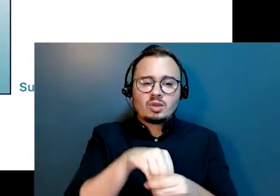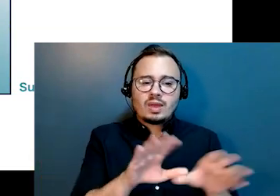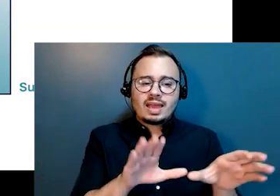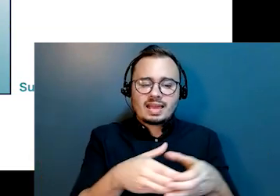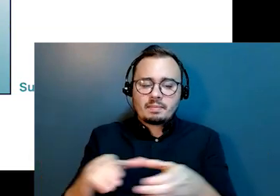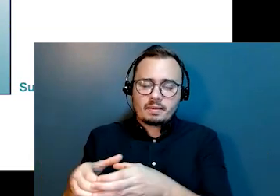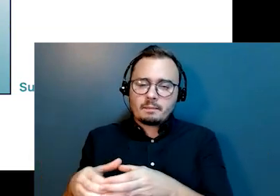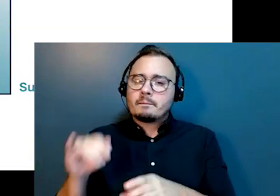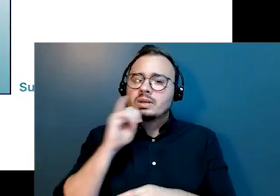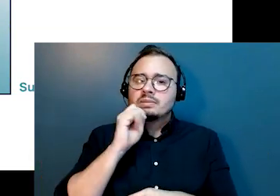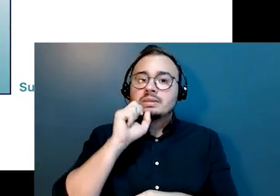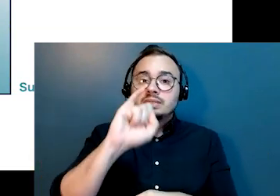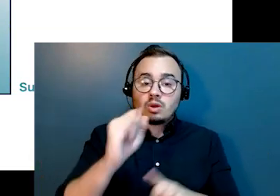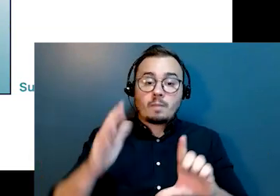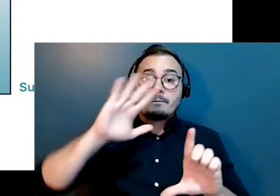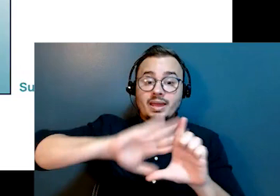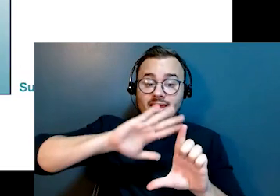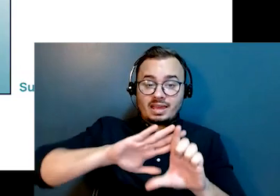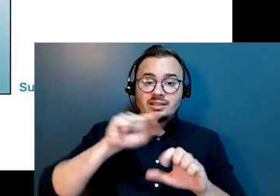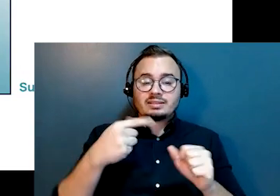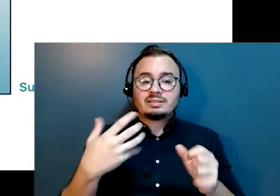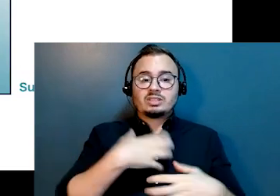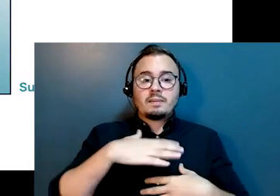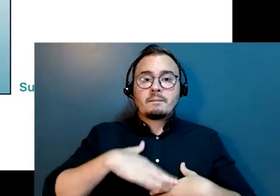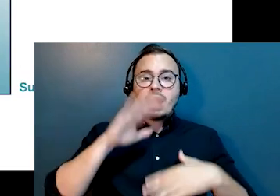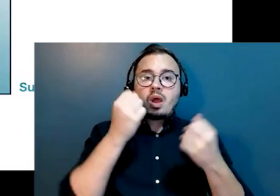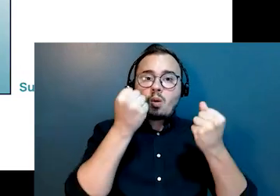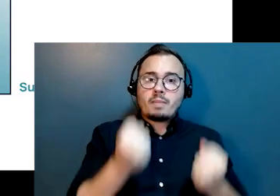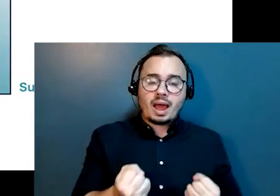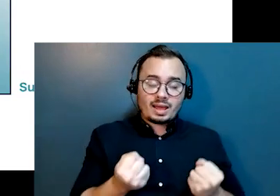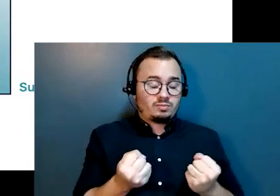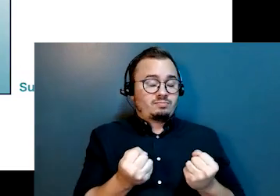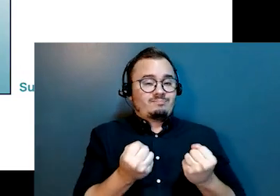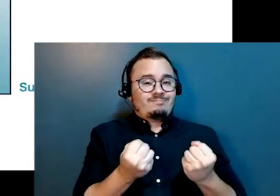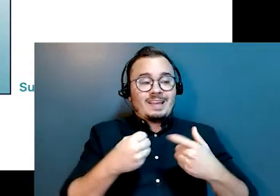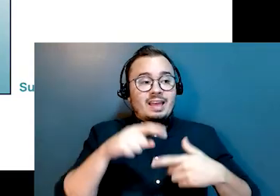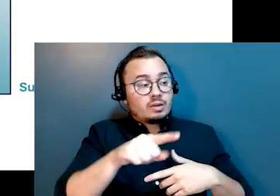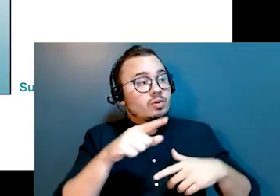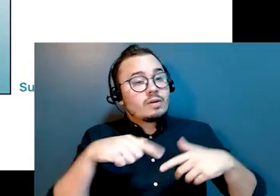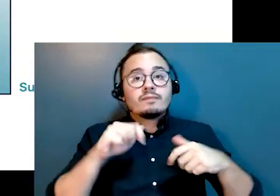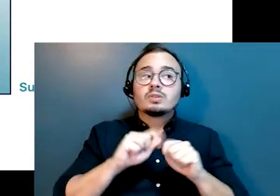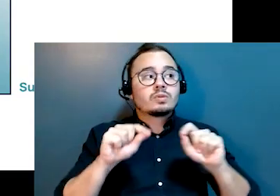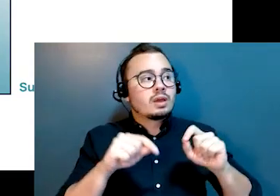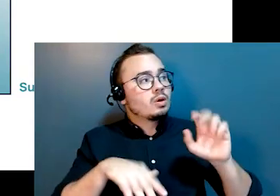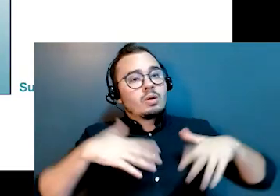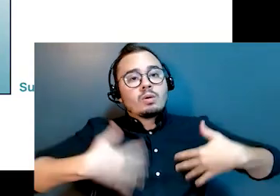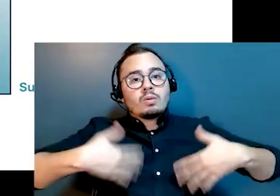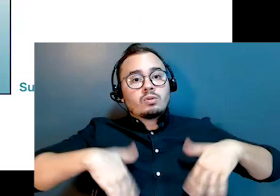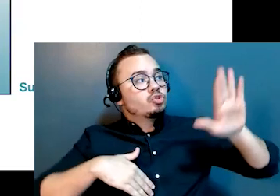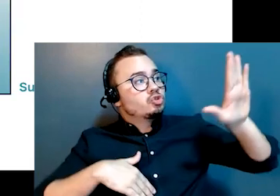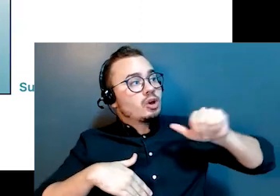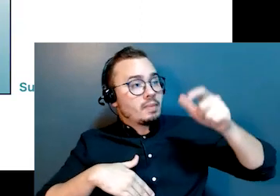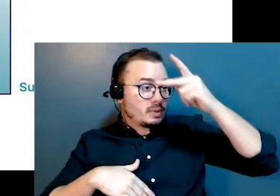ficou sobrecarregado, aí o que a equipe faz? Traz alguém de fora para ajudar a lidar com a demanda